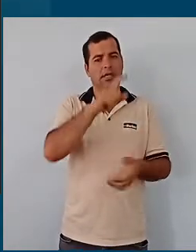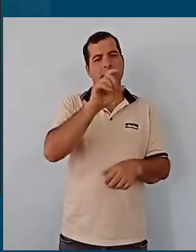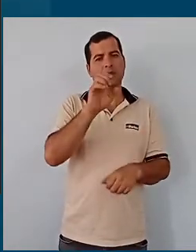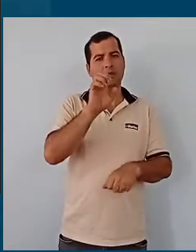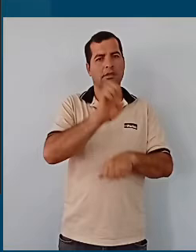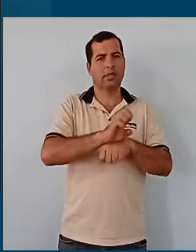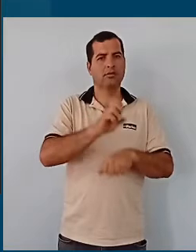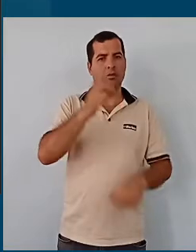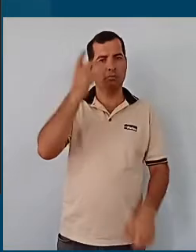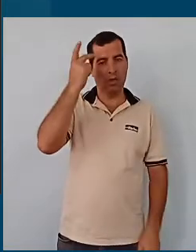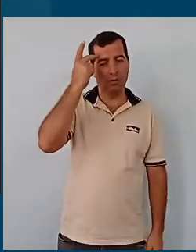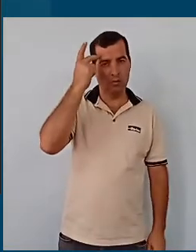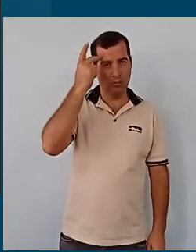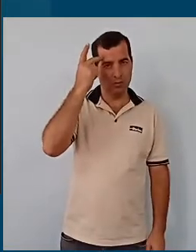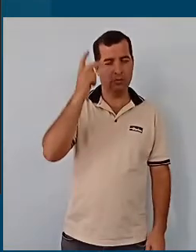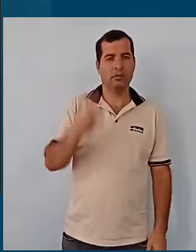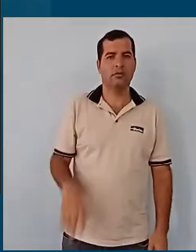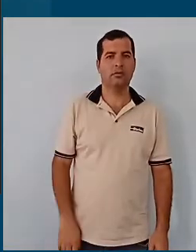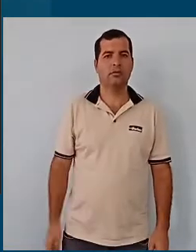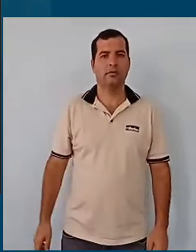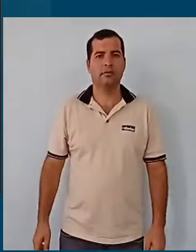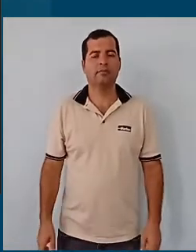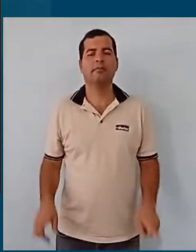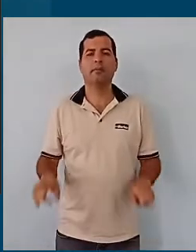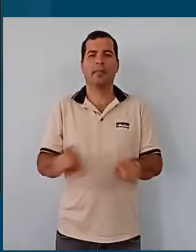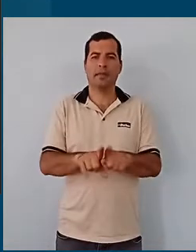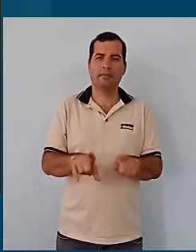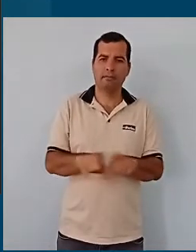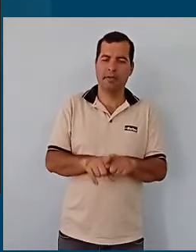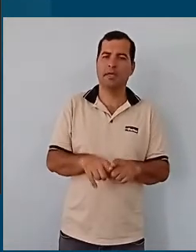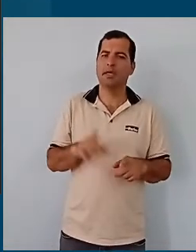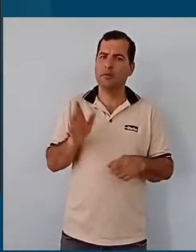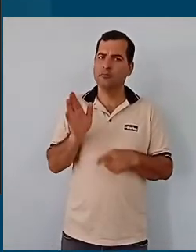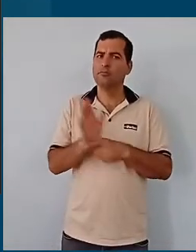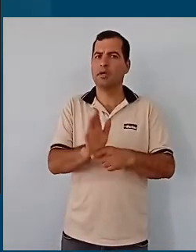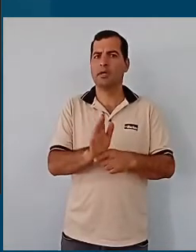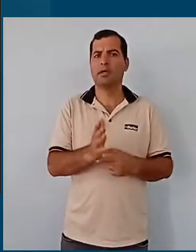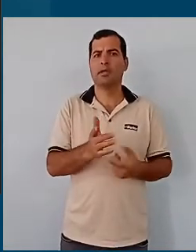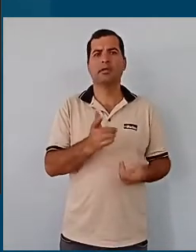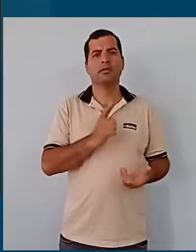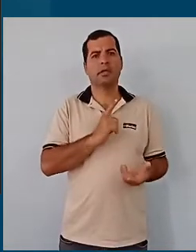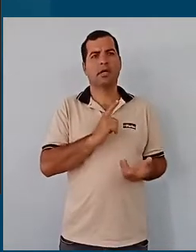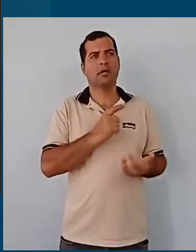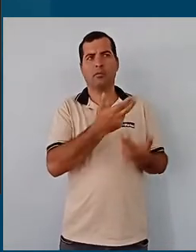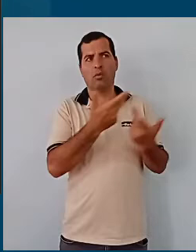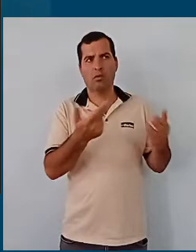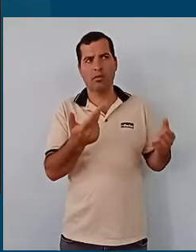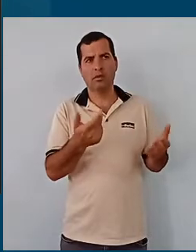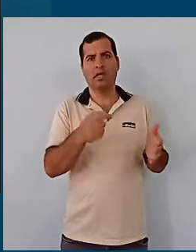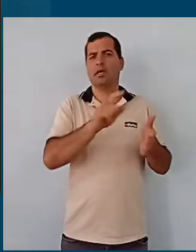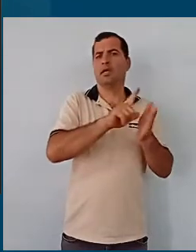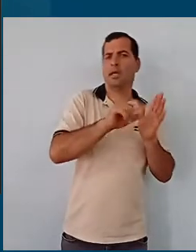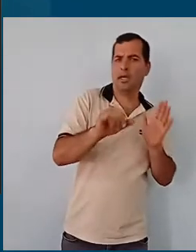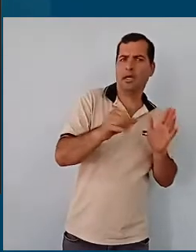Paulo e vai, inclusive, disponibilizar para nós textos muito recentes que eles têm